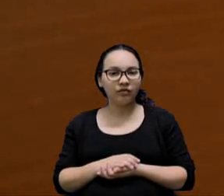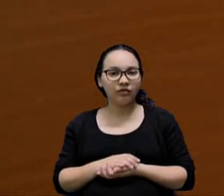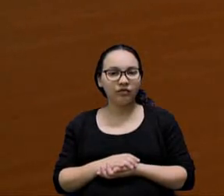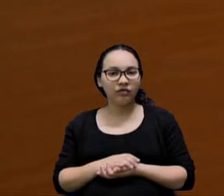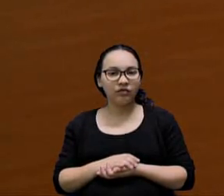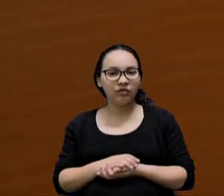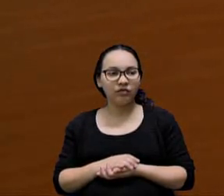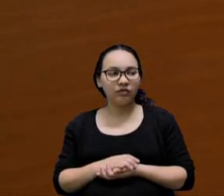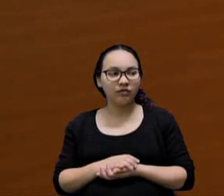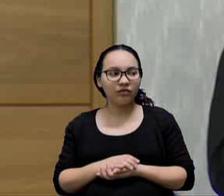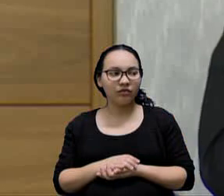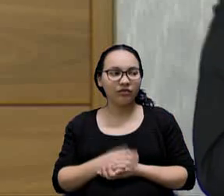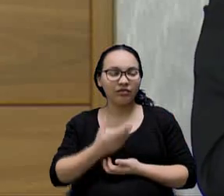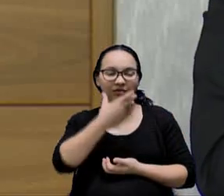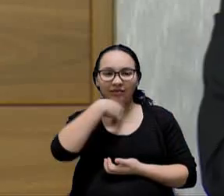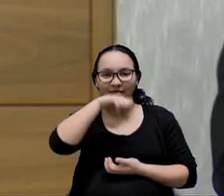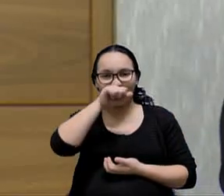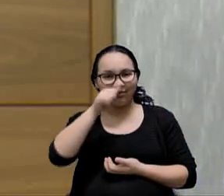Pai de menina,